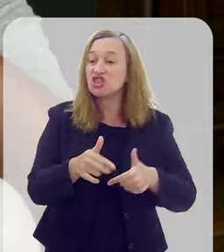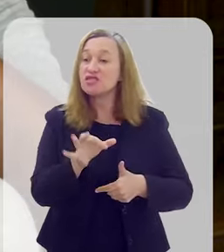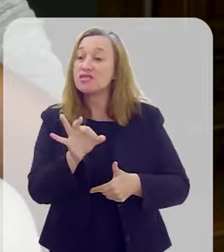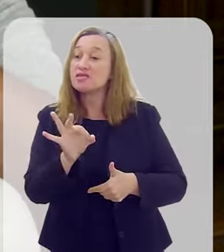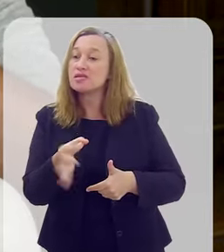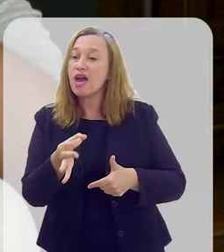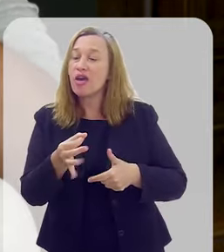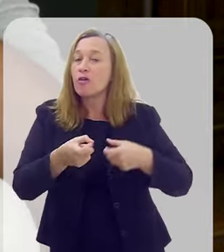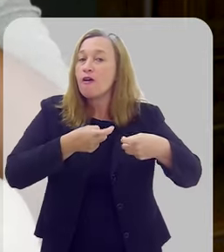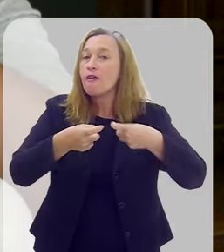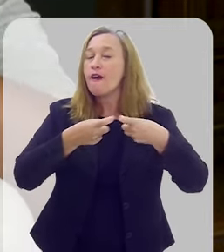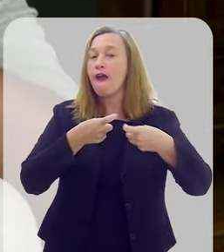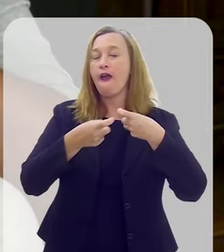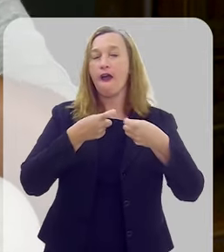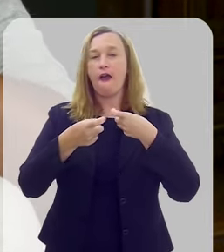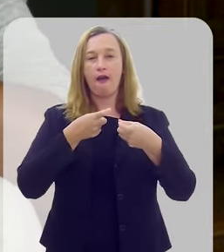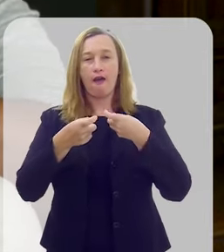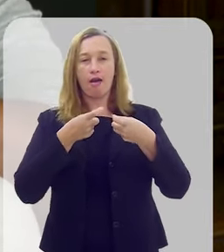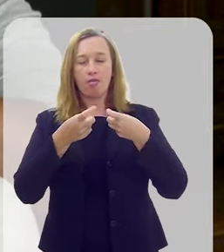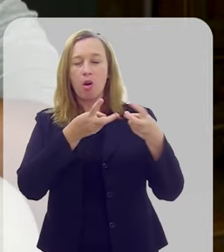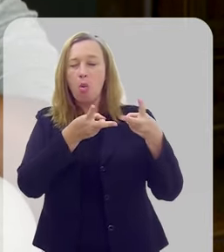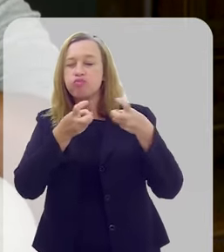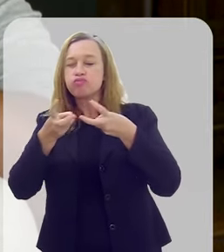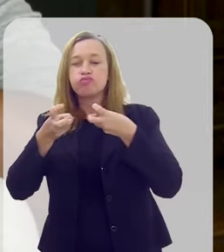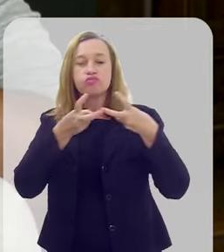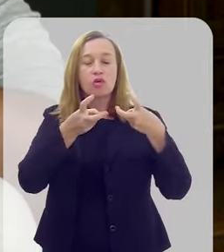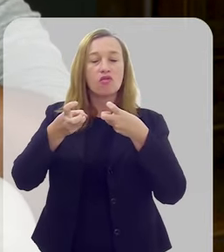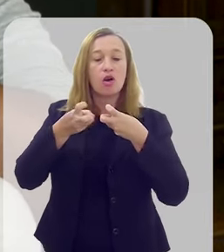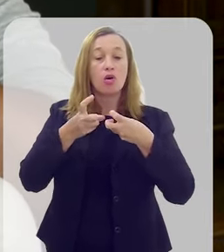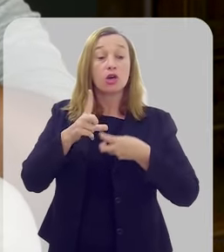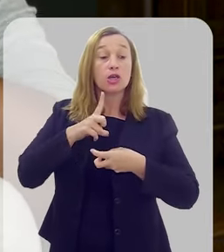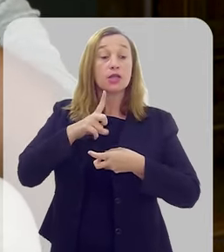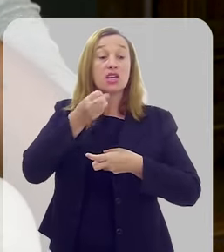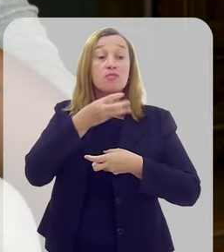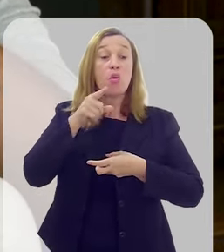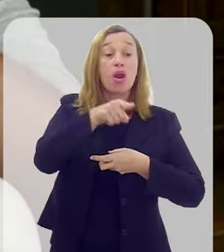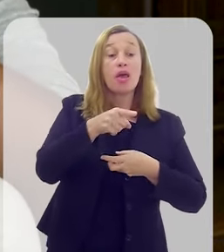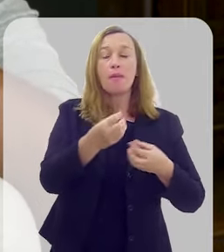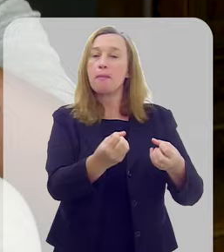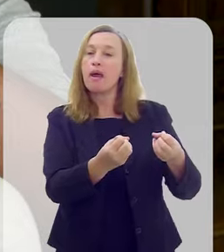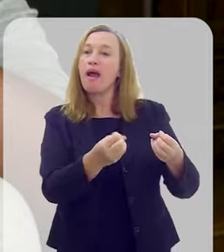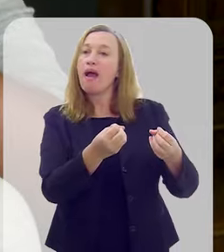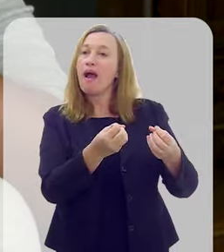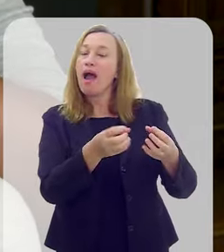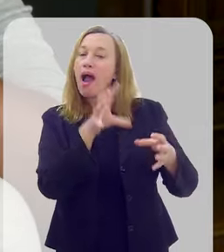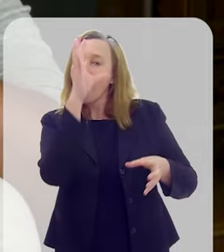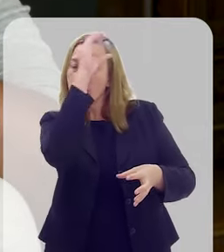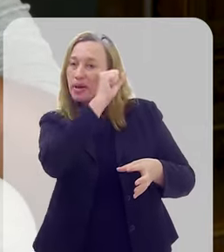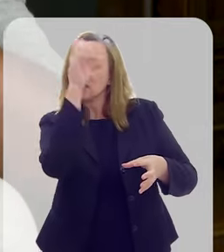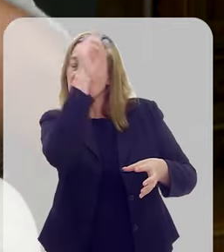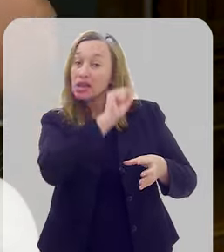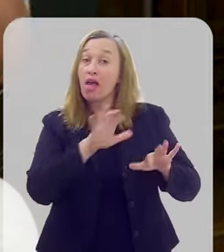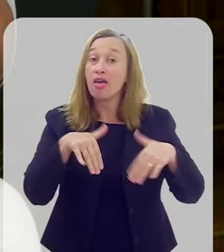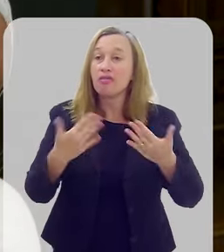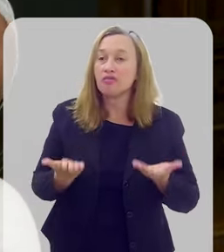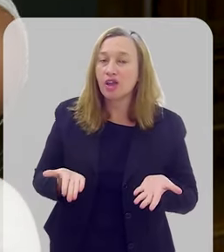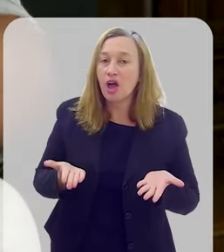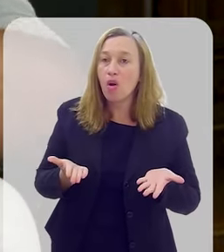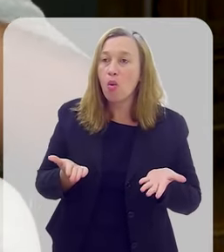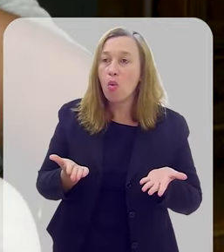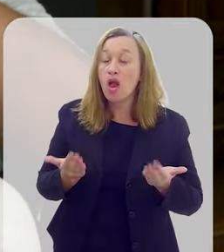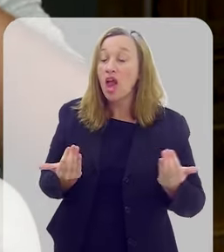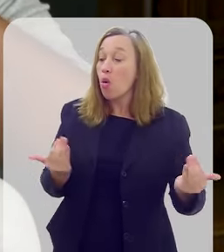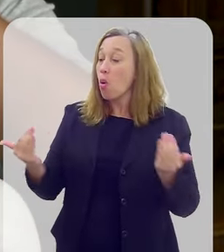parada que rolava lá porque os caras eram guerr leiros né e ele então na sua tristeza seu medo na sua